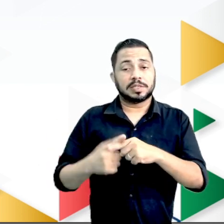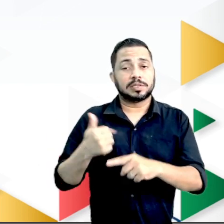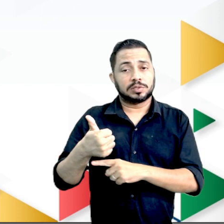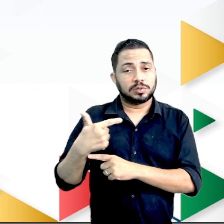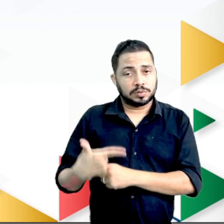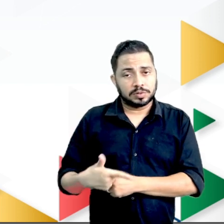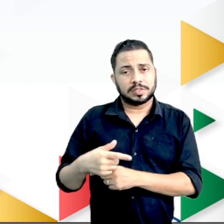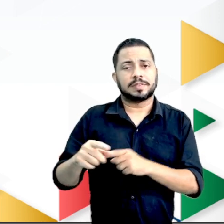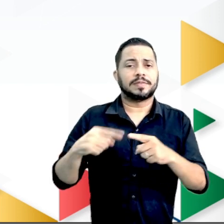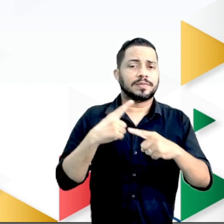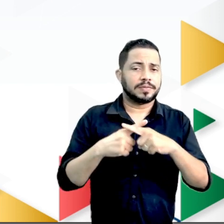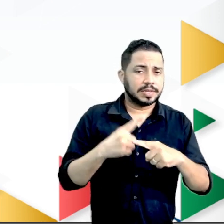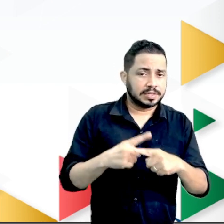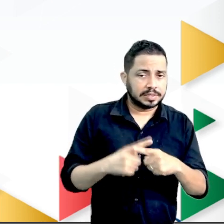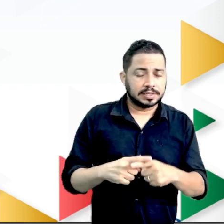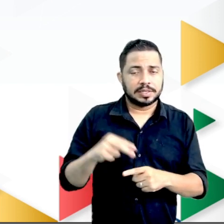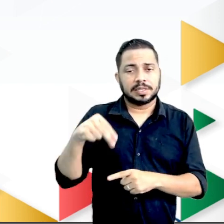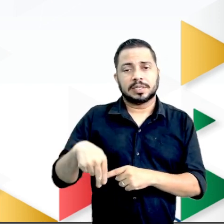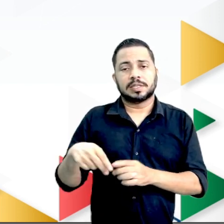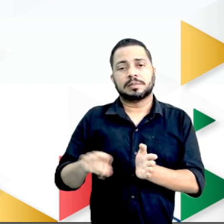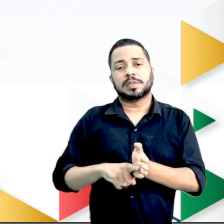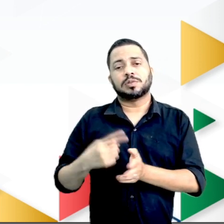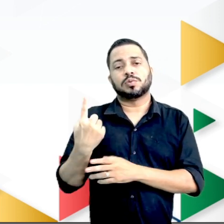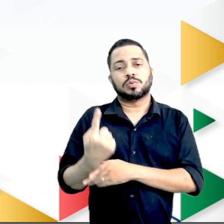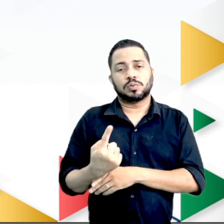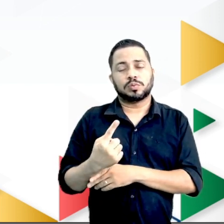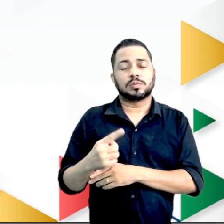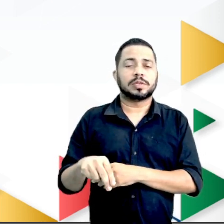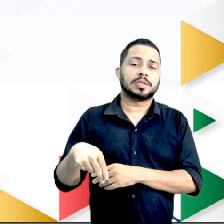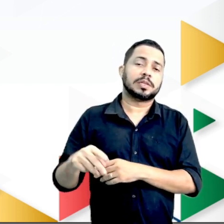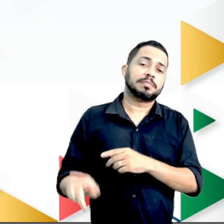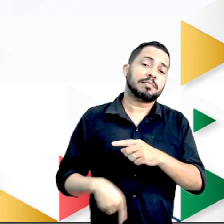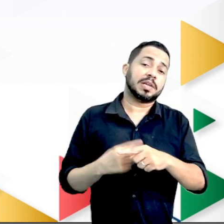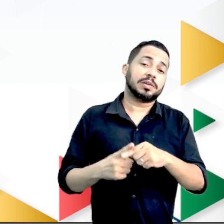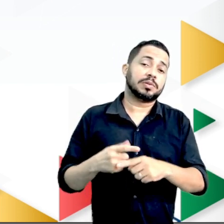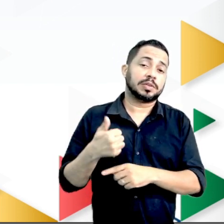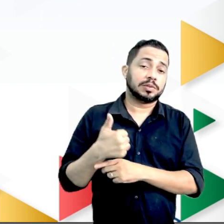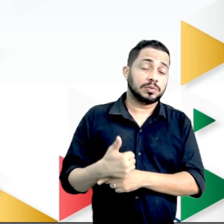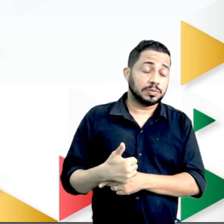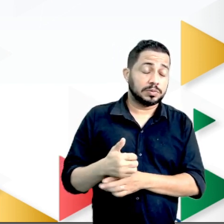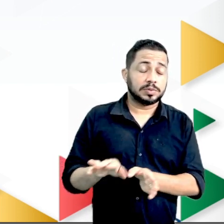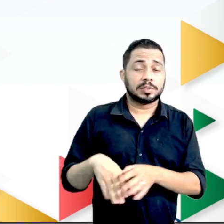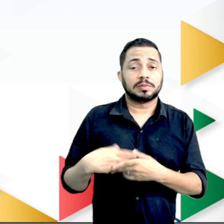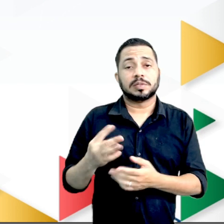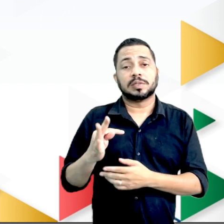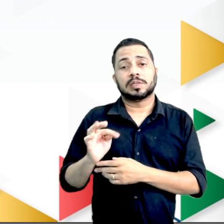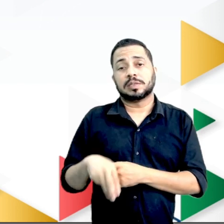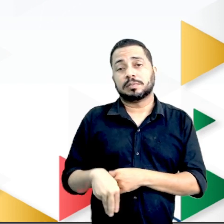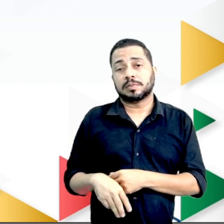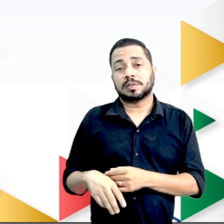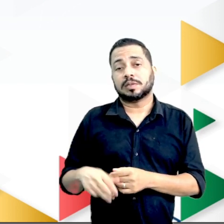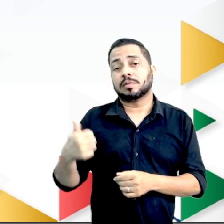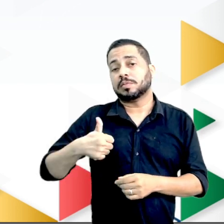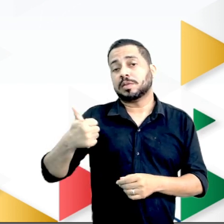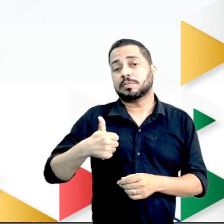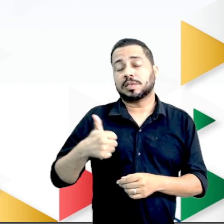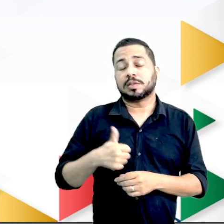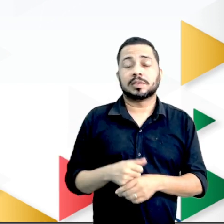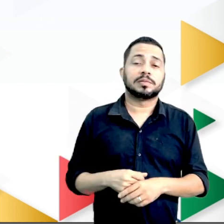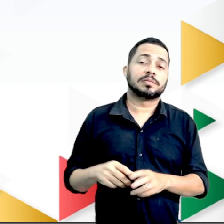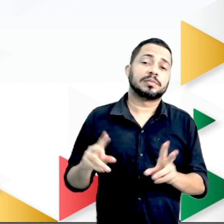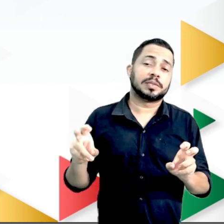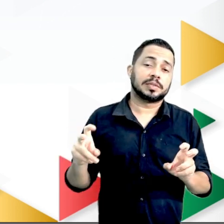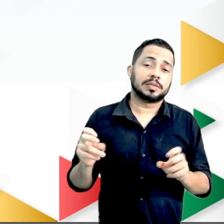12 vezes n menos 1 para n maior que 1, tá? Então, esse Tn aí, que na verdade é o primeiro termo,